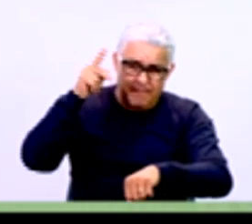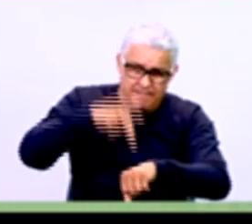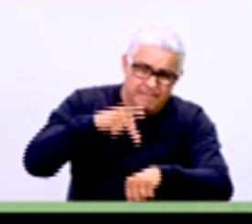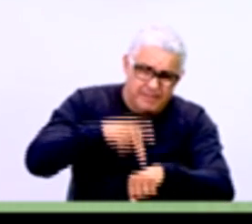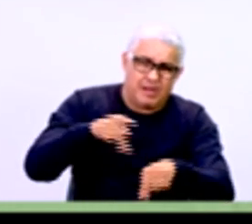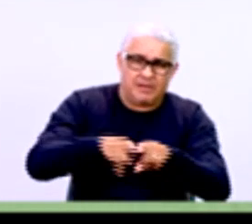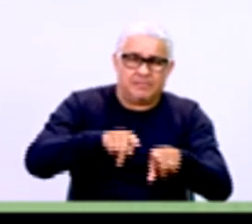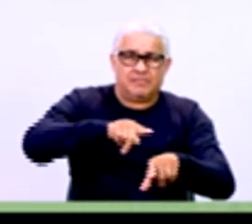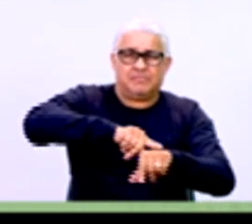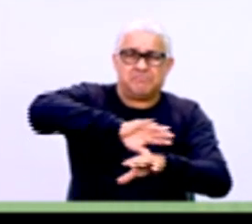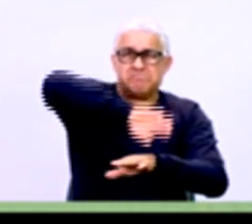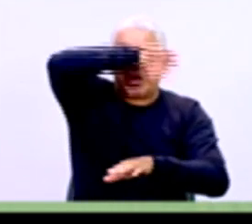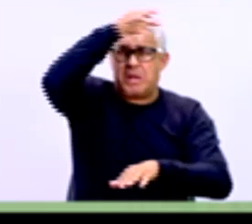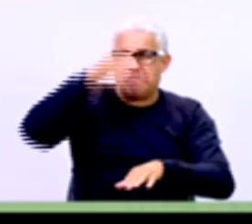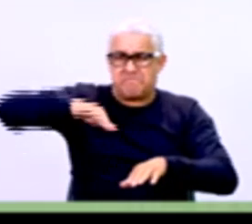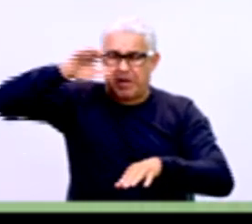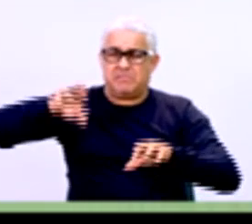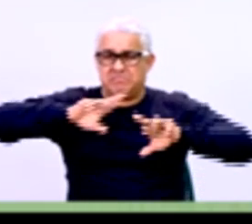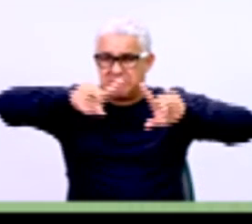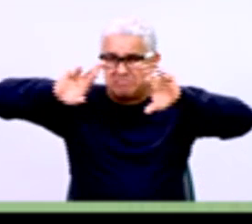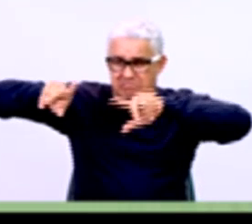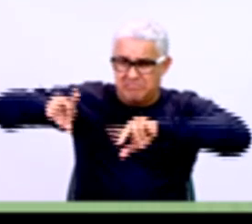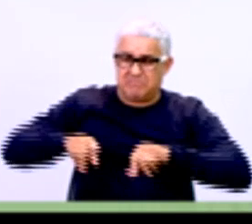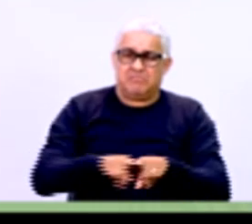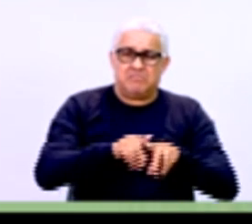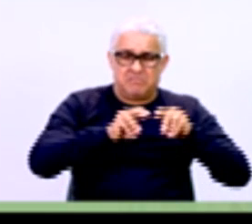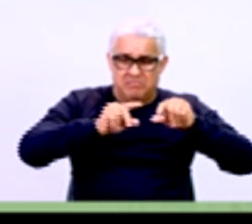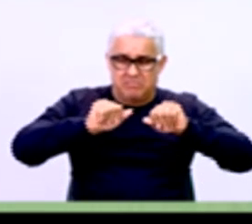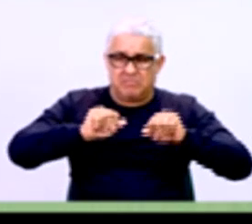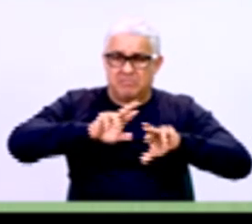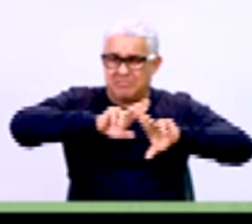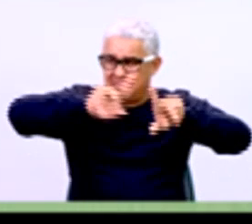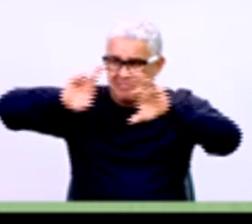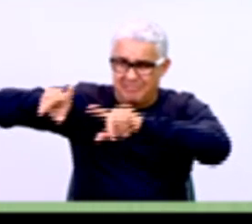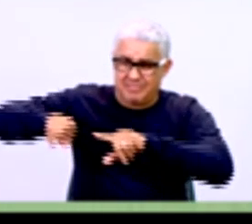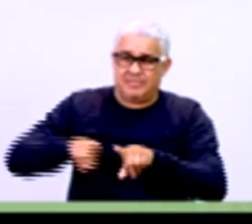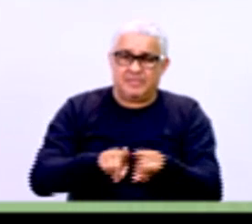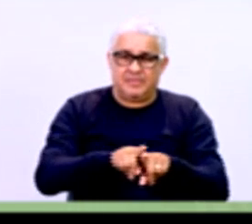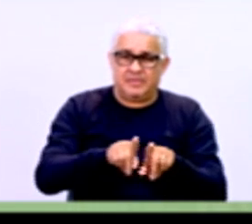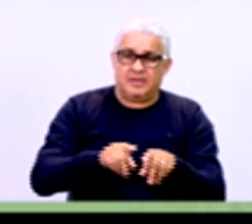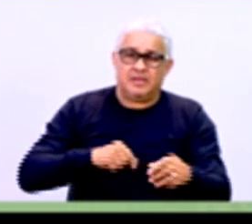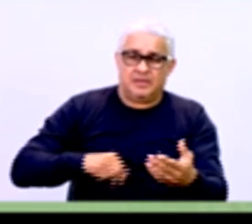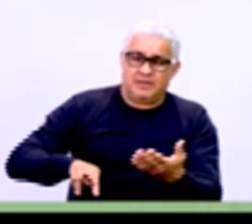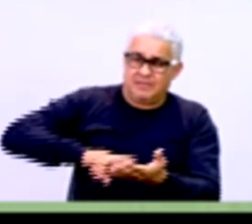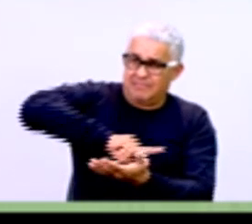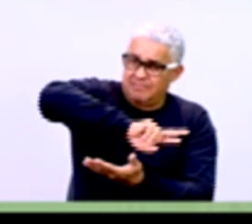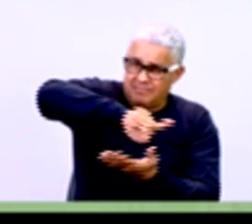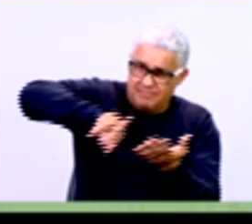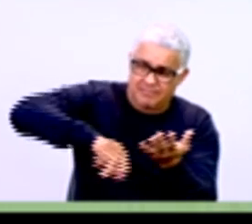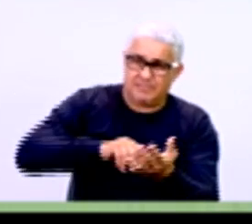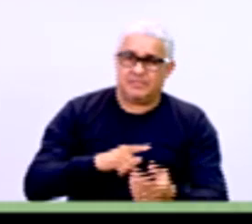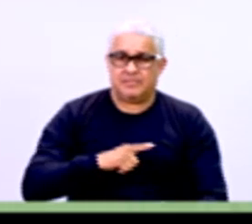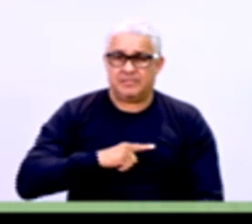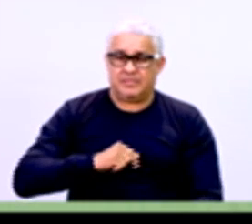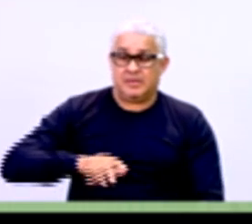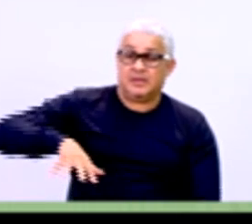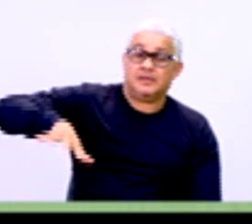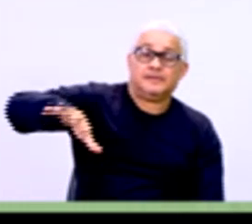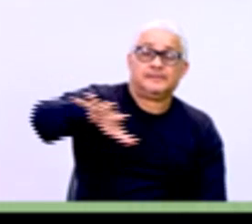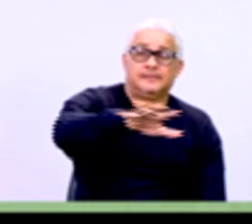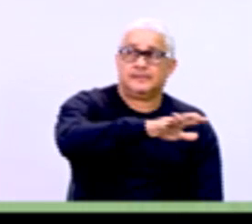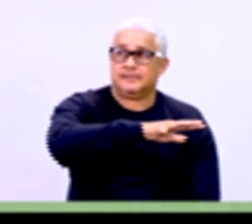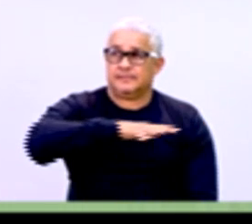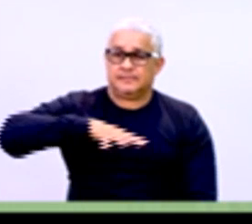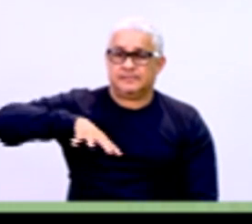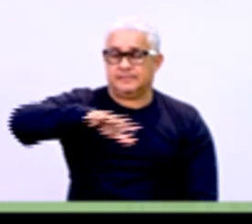solo. E nesse ambiente natural, com seus diversos elementos, existe também um ambiente